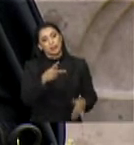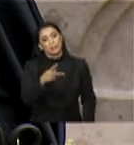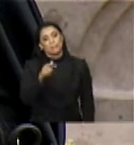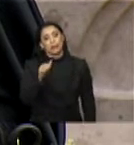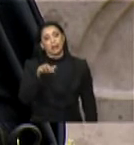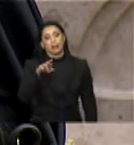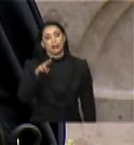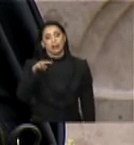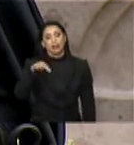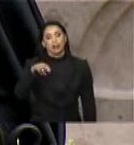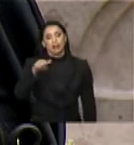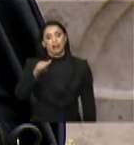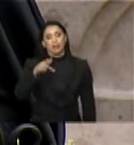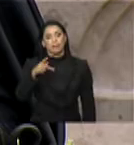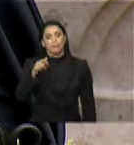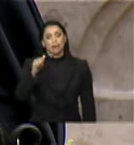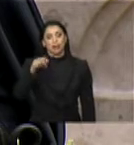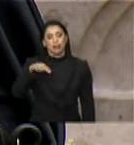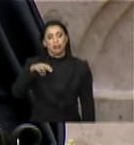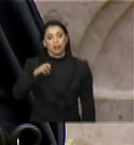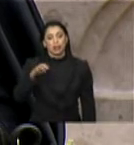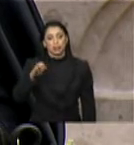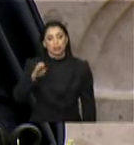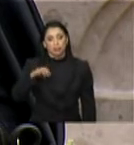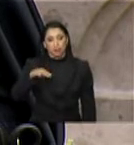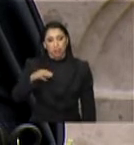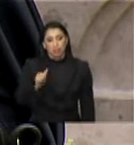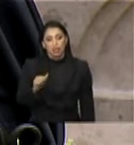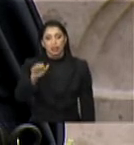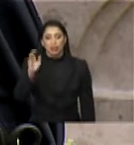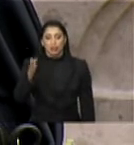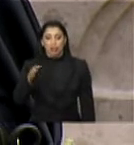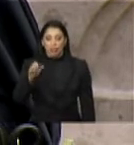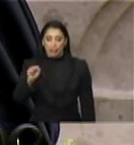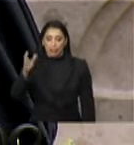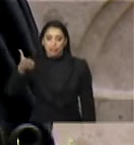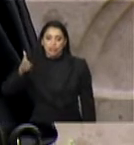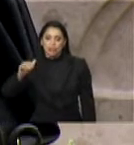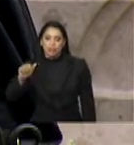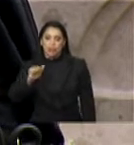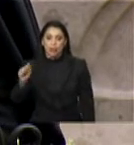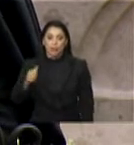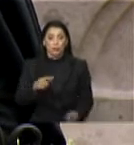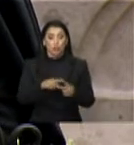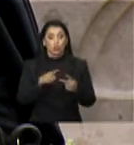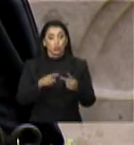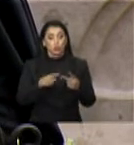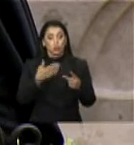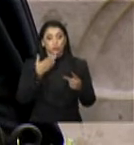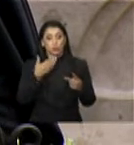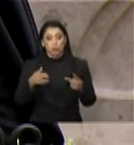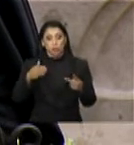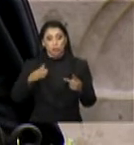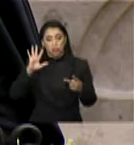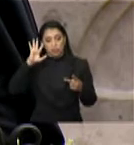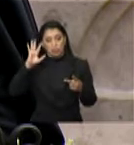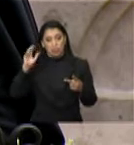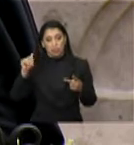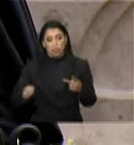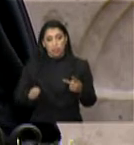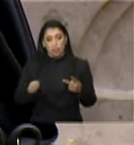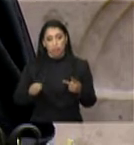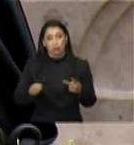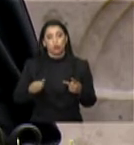s/a com dois pedidos um pedido de rescisão da decisão monocrática proferida no RR